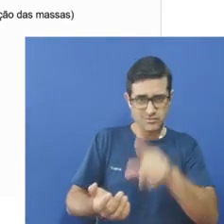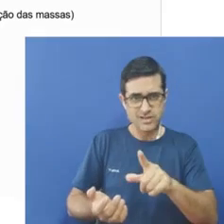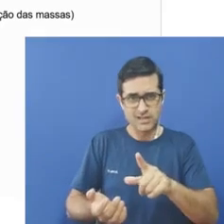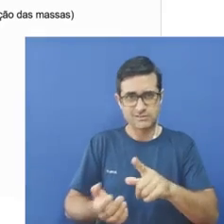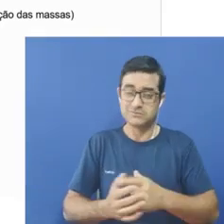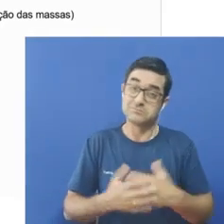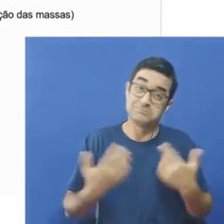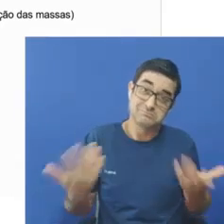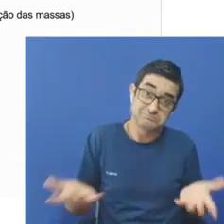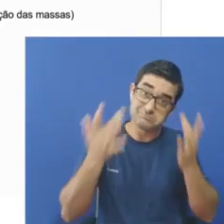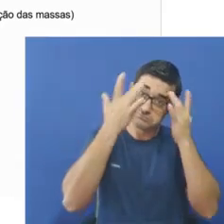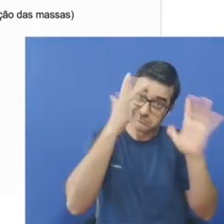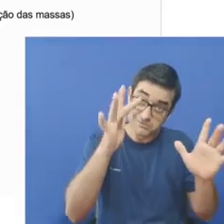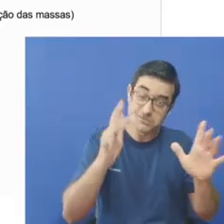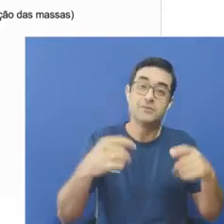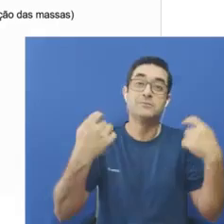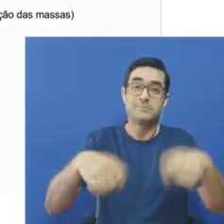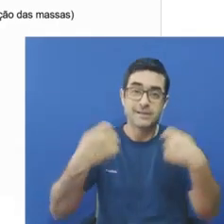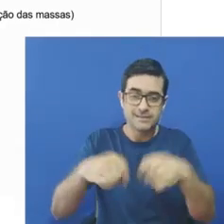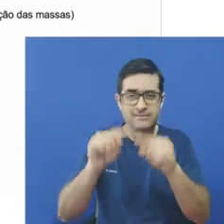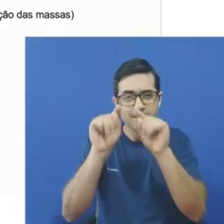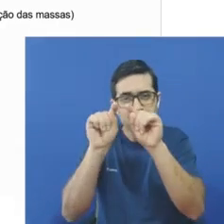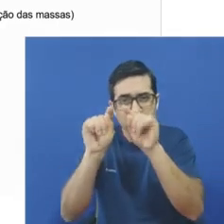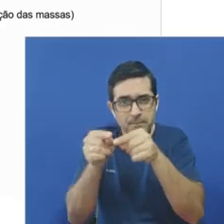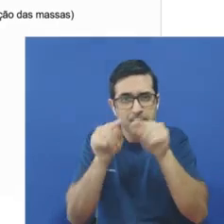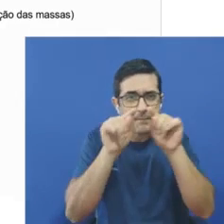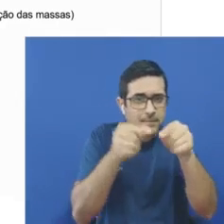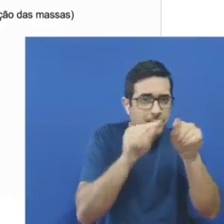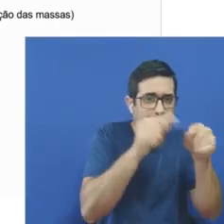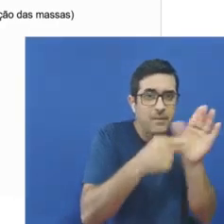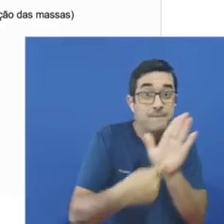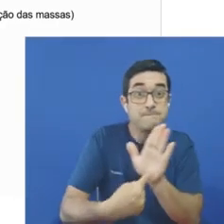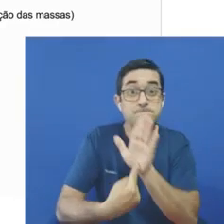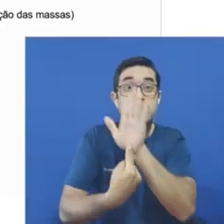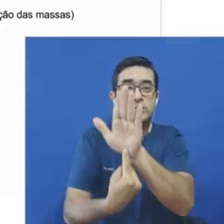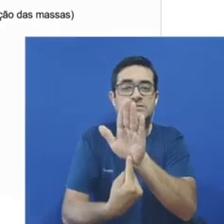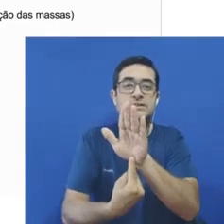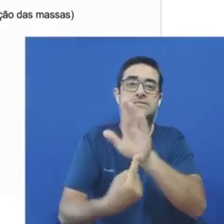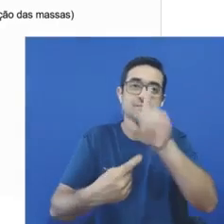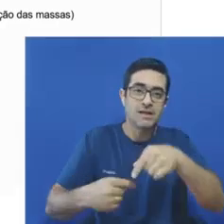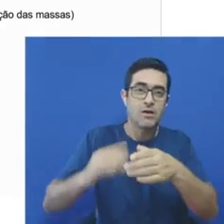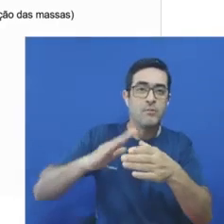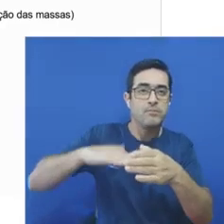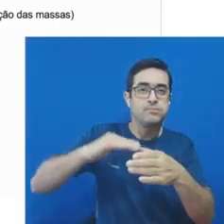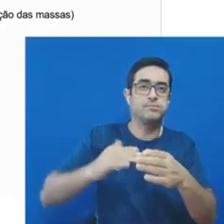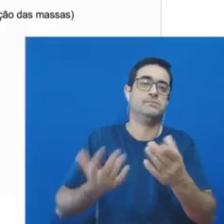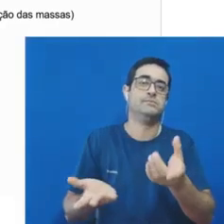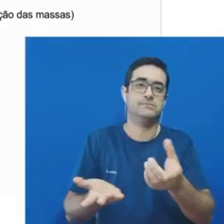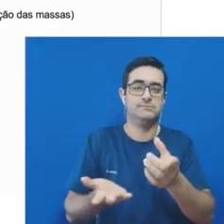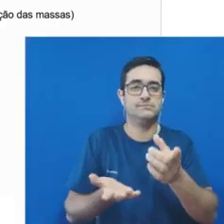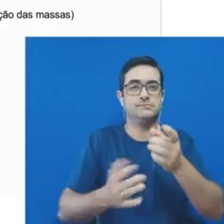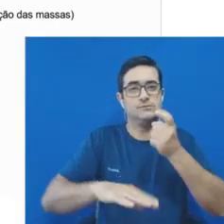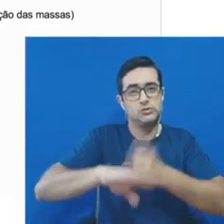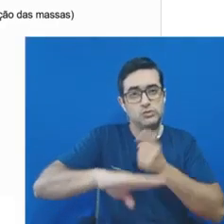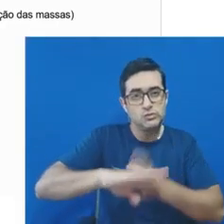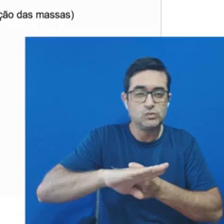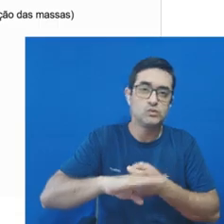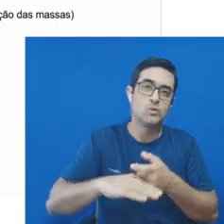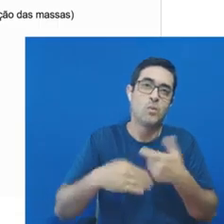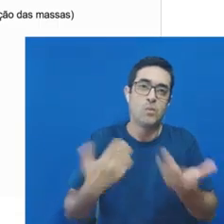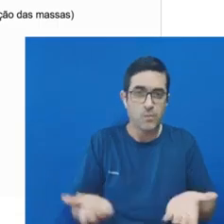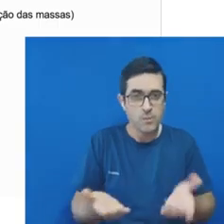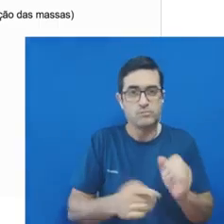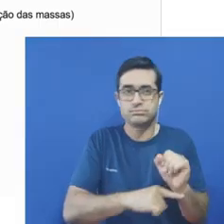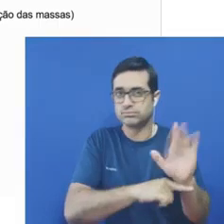sei, então por isso que eu preciso identificar o estado físico que as substâncias estavam como reagentes e